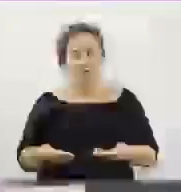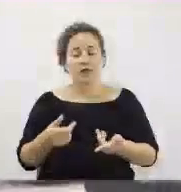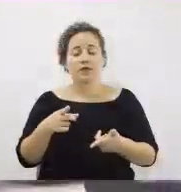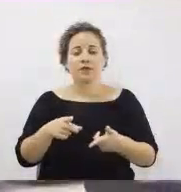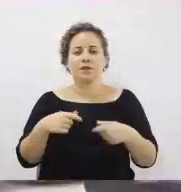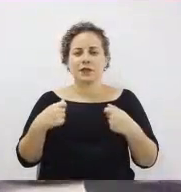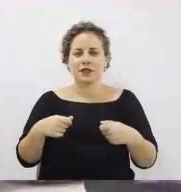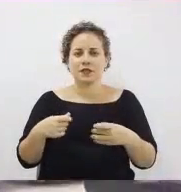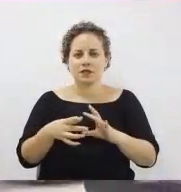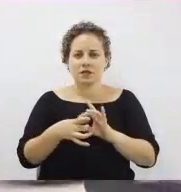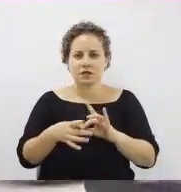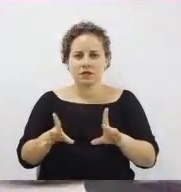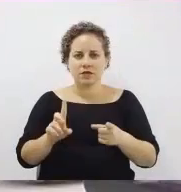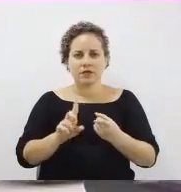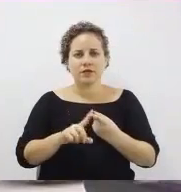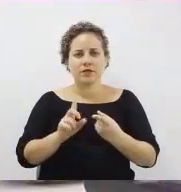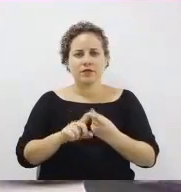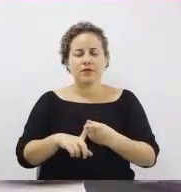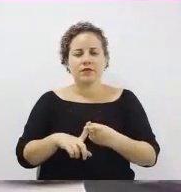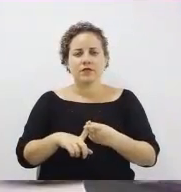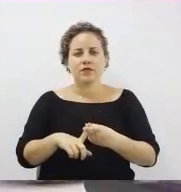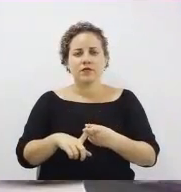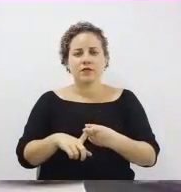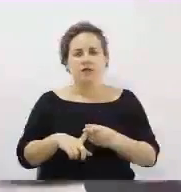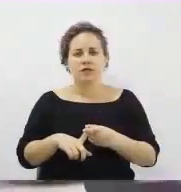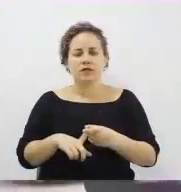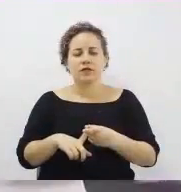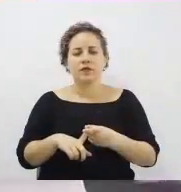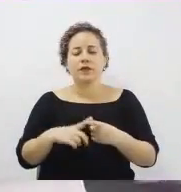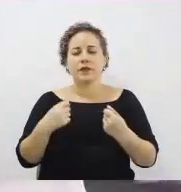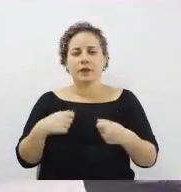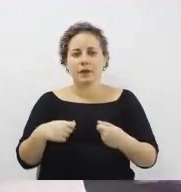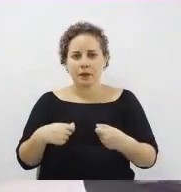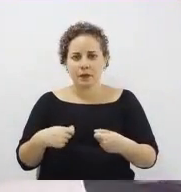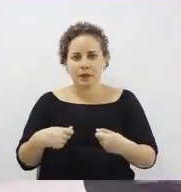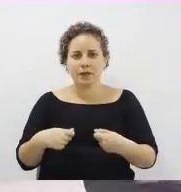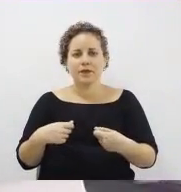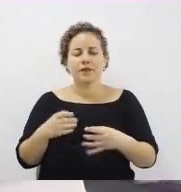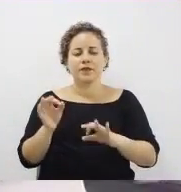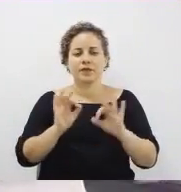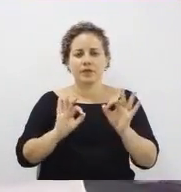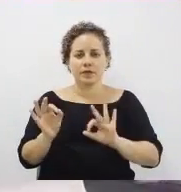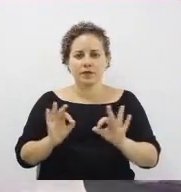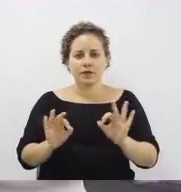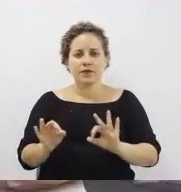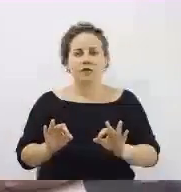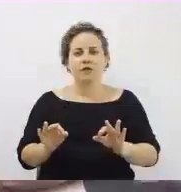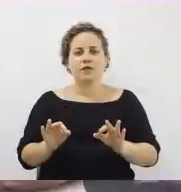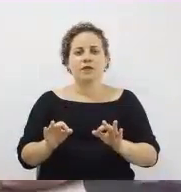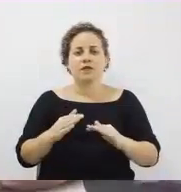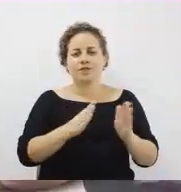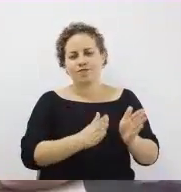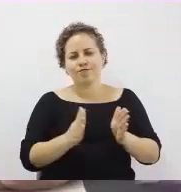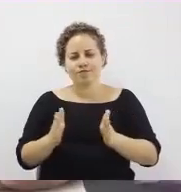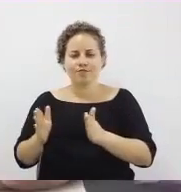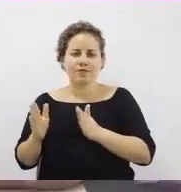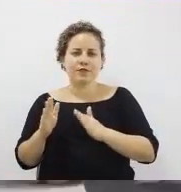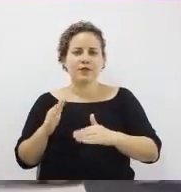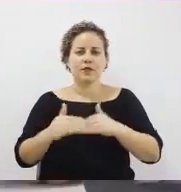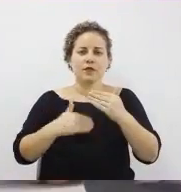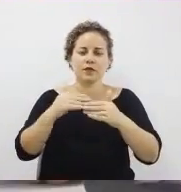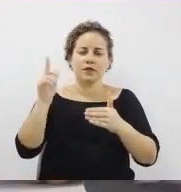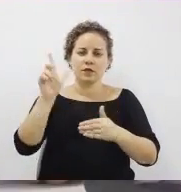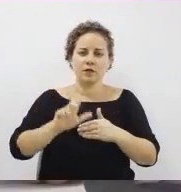estar disponíveis, principalmente informações a respeito da execução do processo e quanto ao desempenho